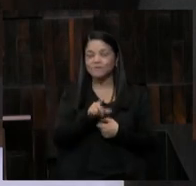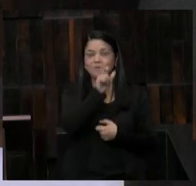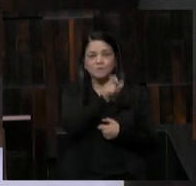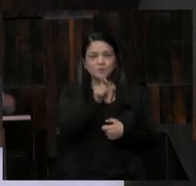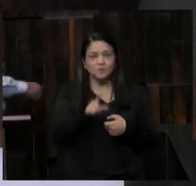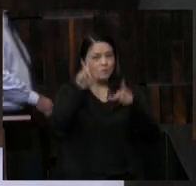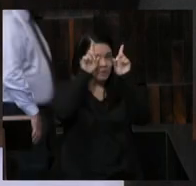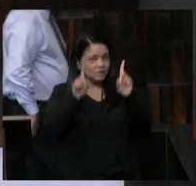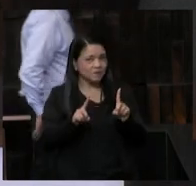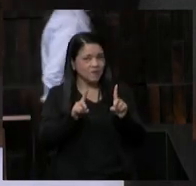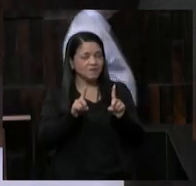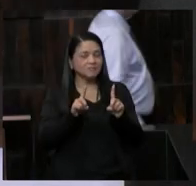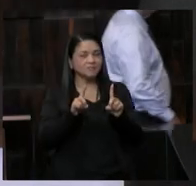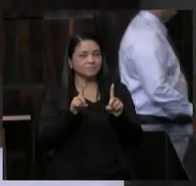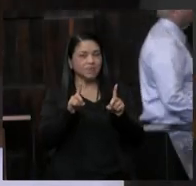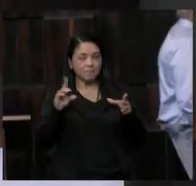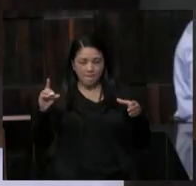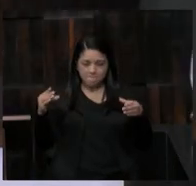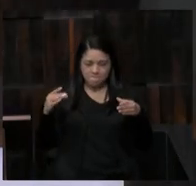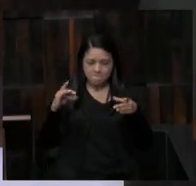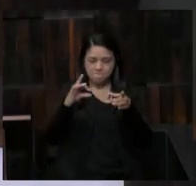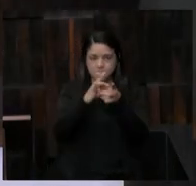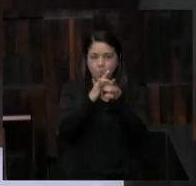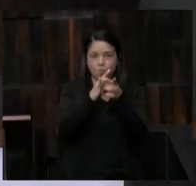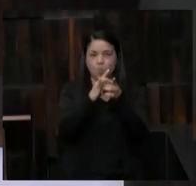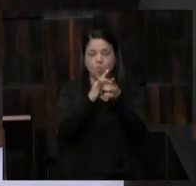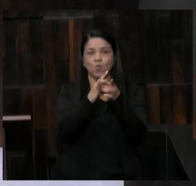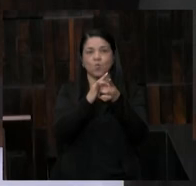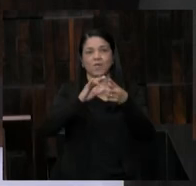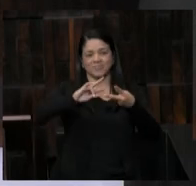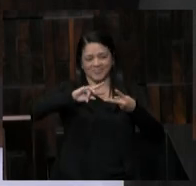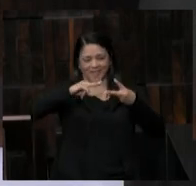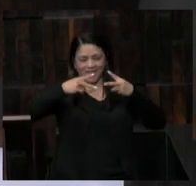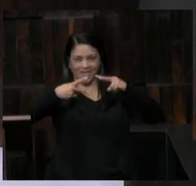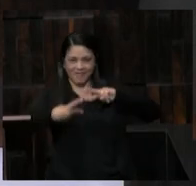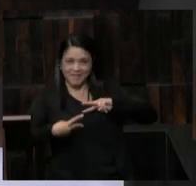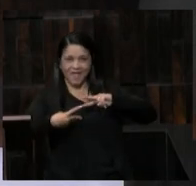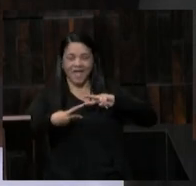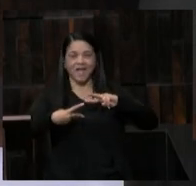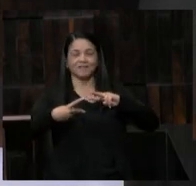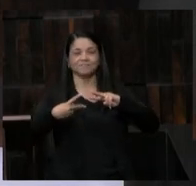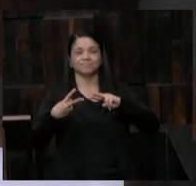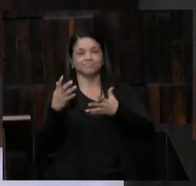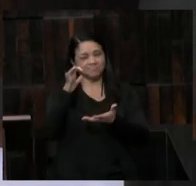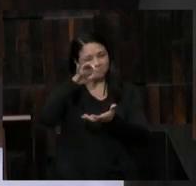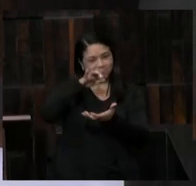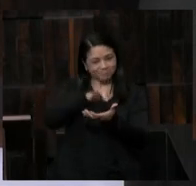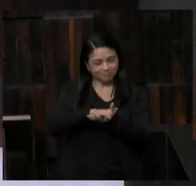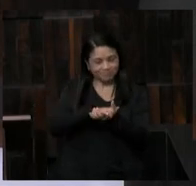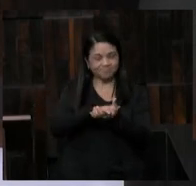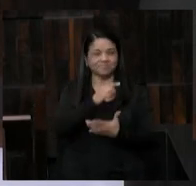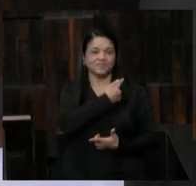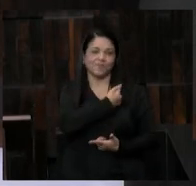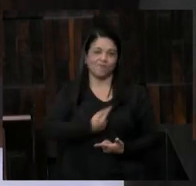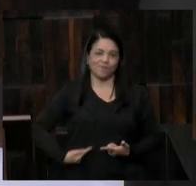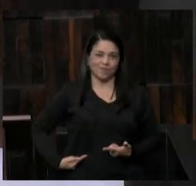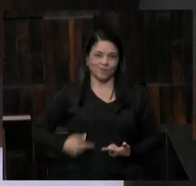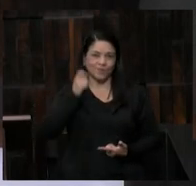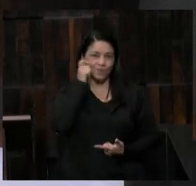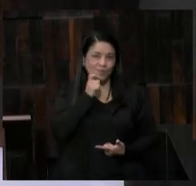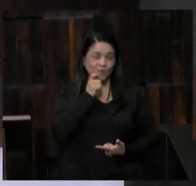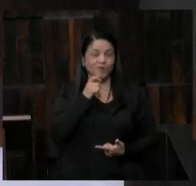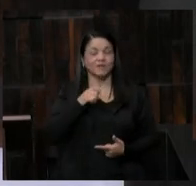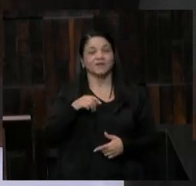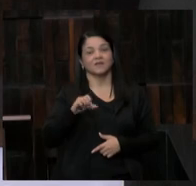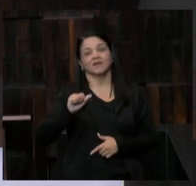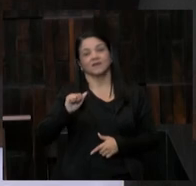deficiência faz parte do DNA deste casal, do governador Cláudio Castro e da nossa querida primeira-dama Annalise Castro,